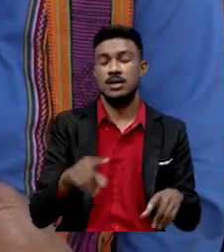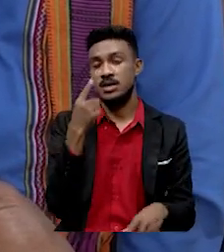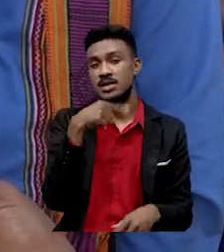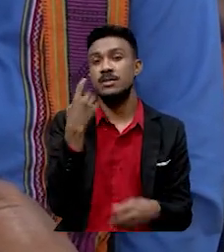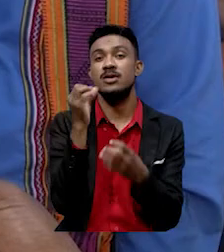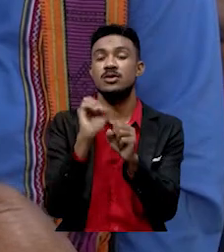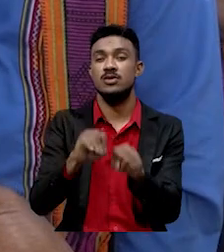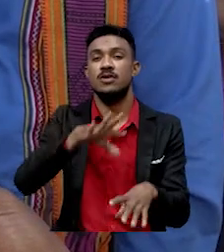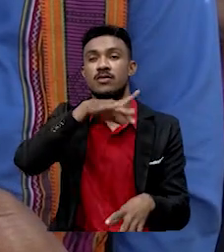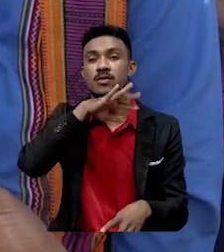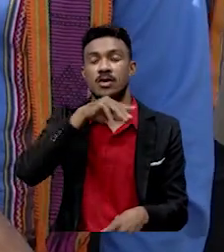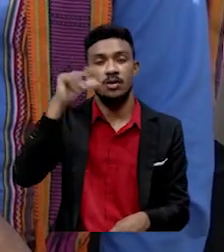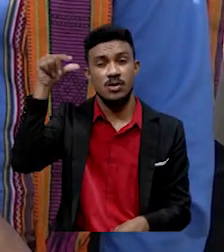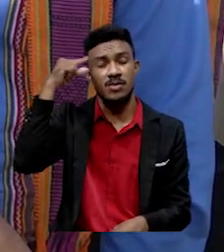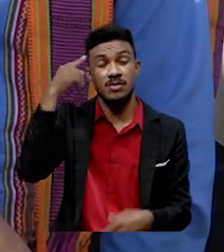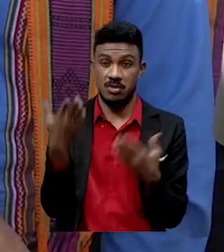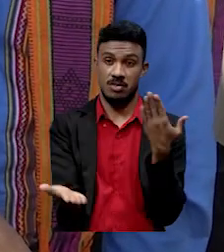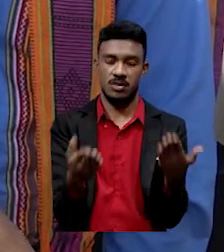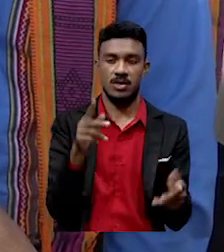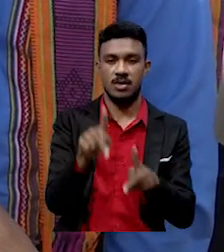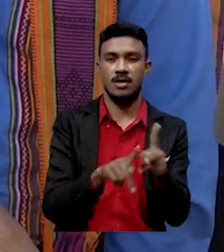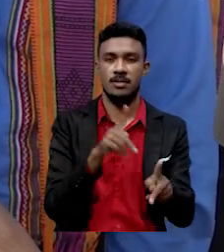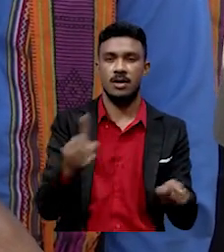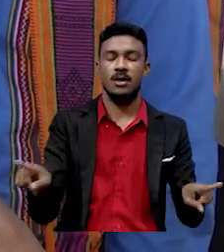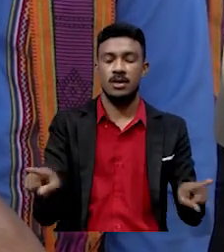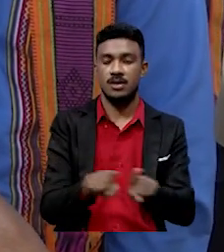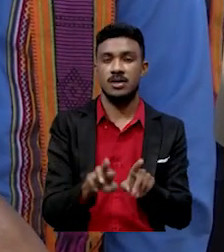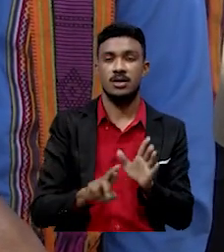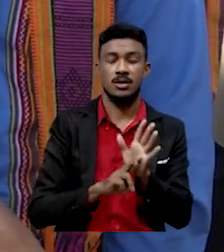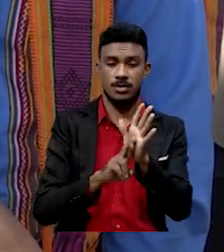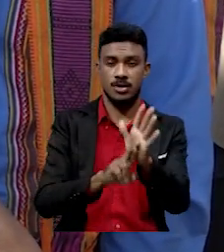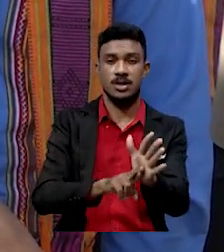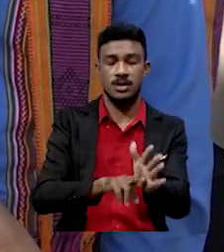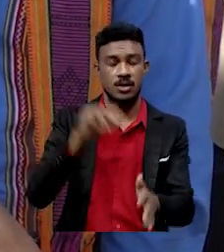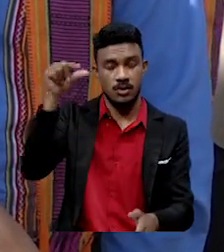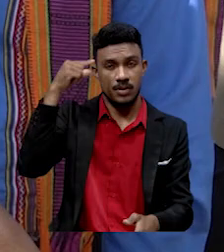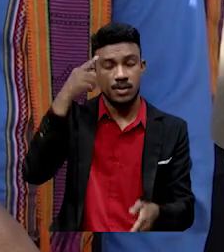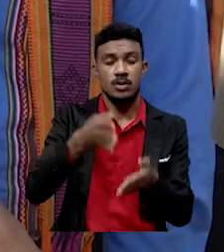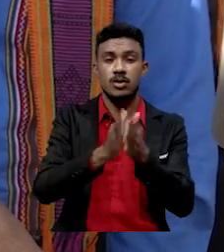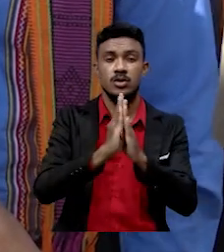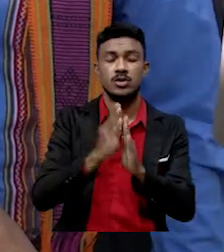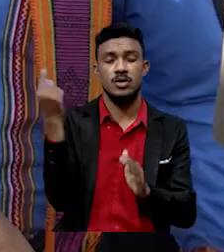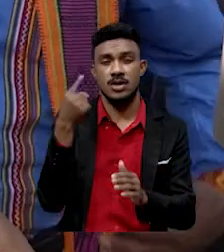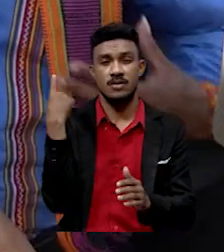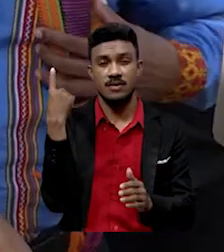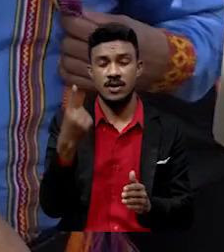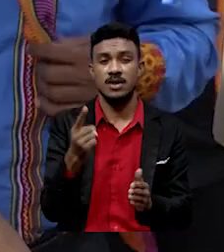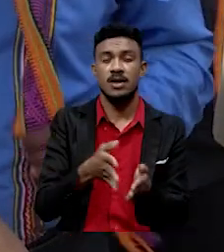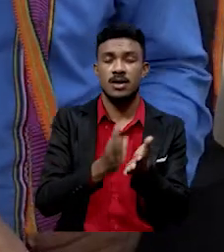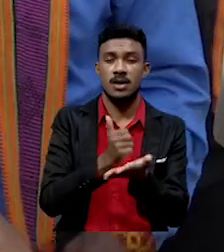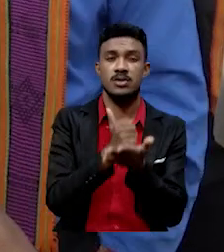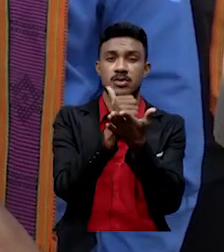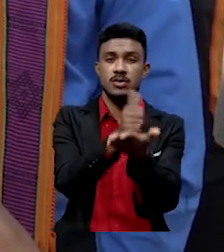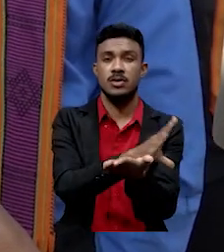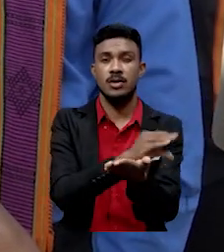né? Governo va comunidade, governo han ser representante do governo e autoridade russo na fatin contribuição,